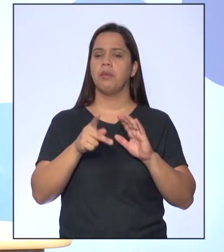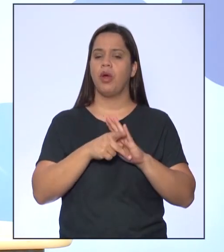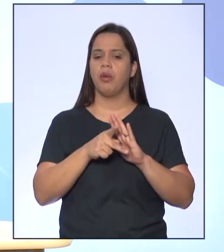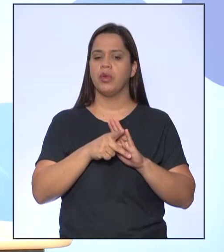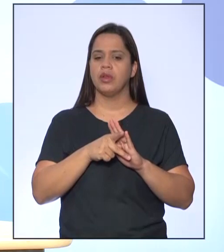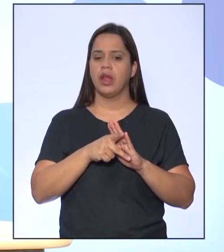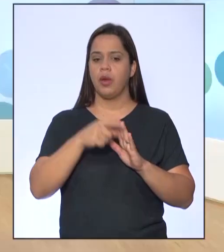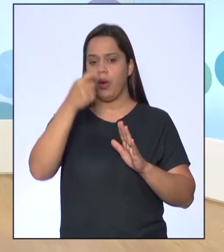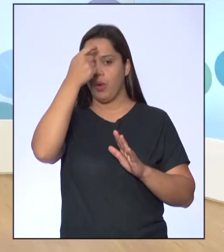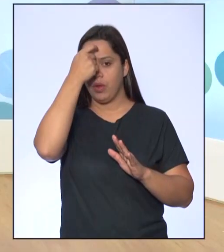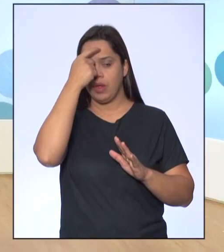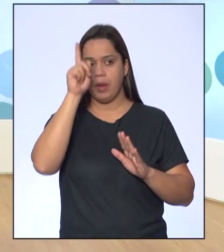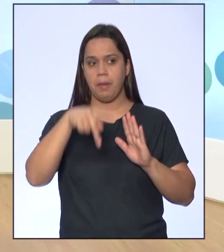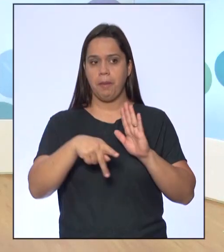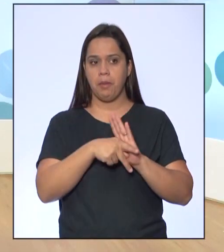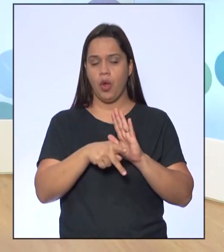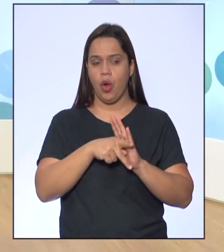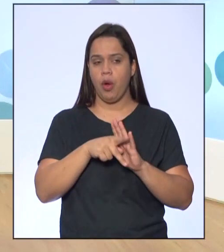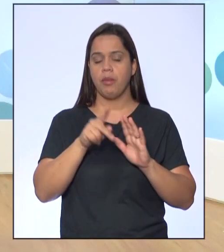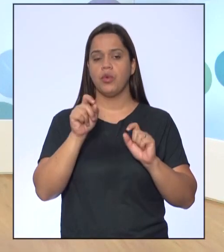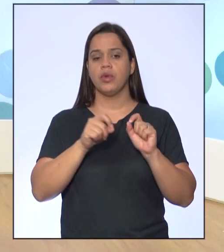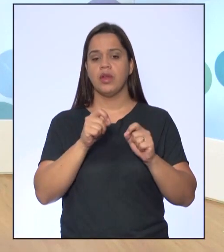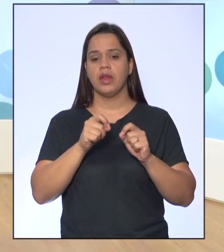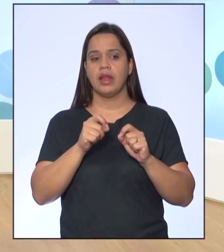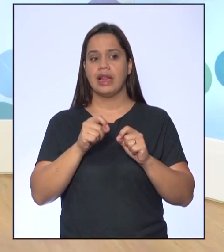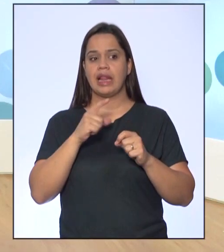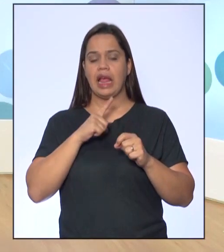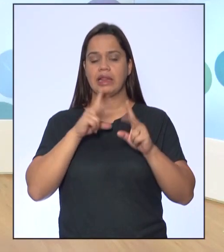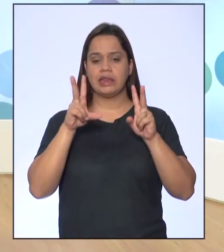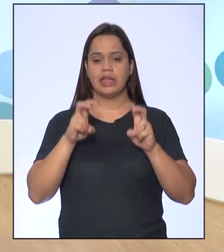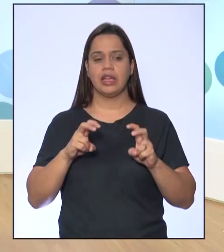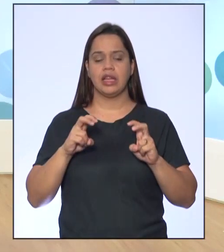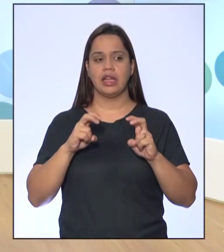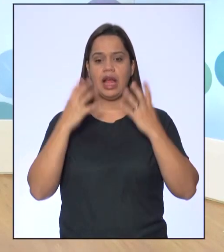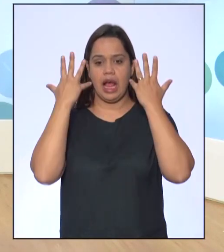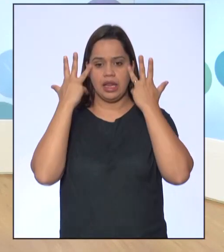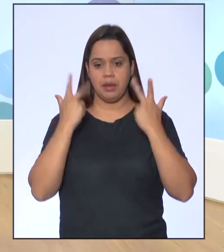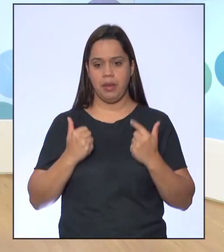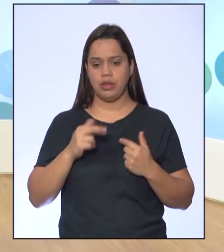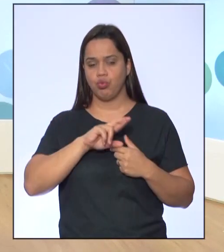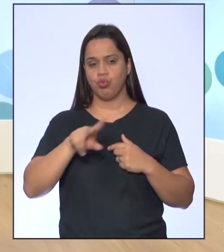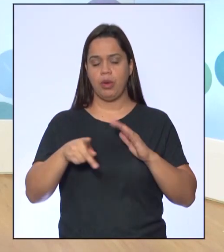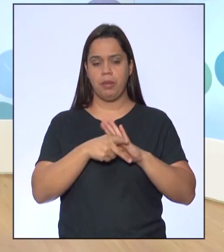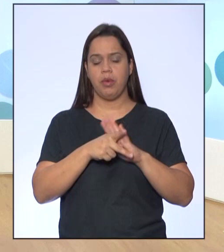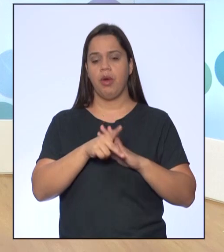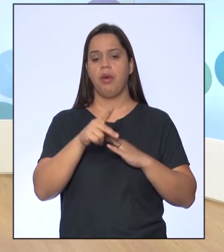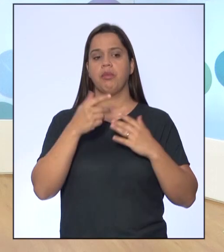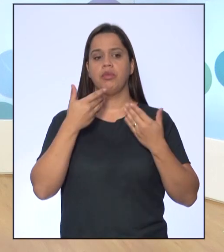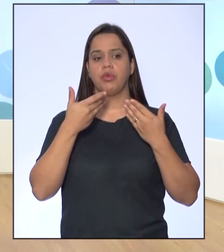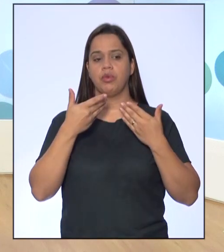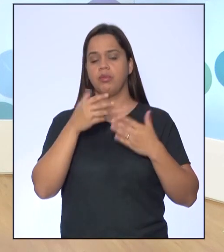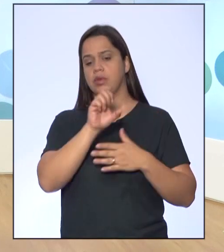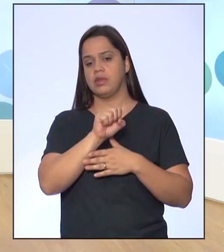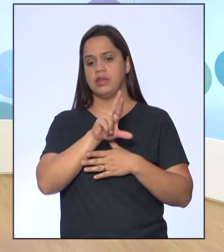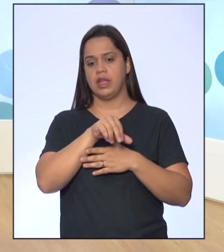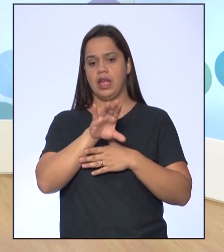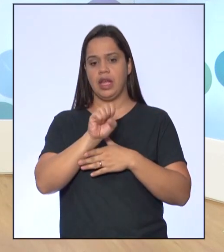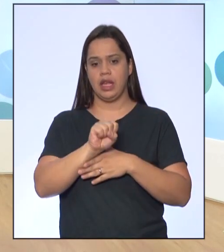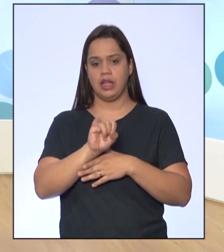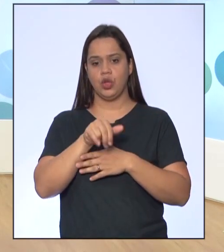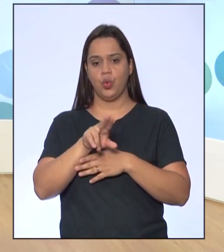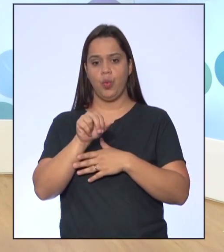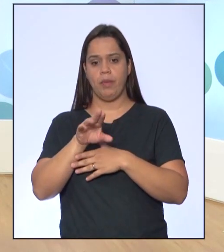Interessante que ele só pontua a questão dos animais, né? É. E não dos seres inumanos. Sim. E você se lembra de alguma fábula que você leu?